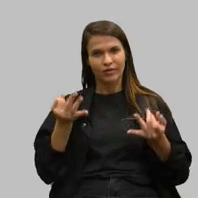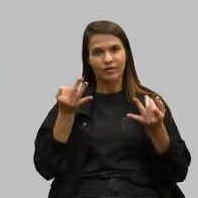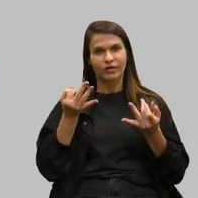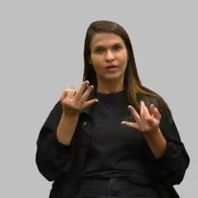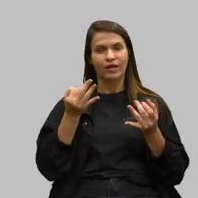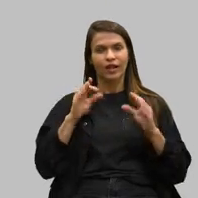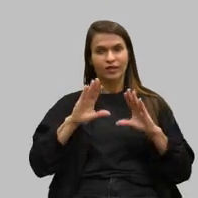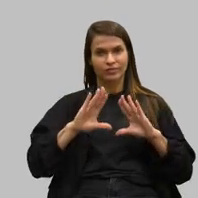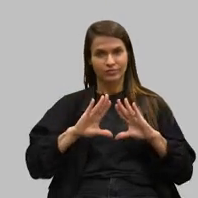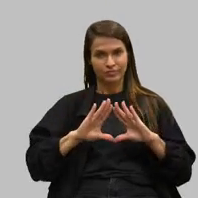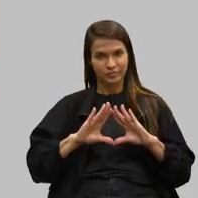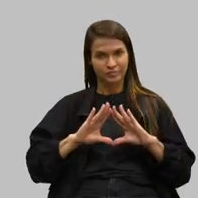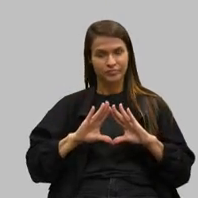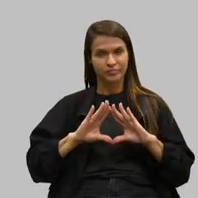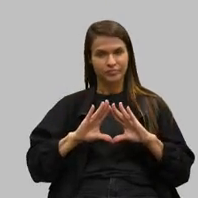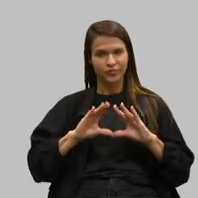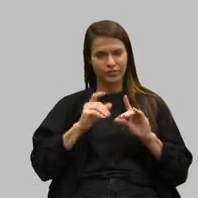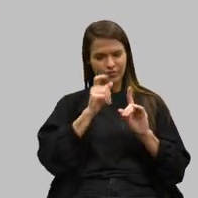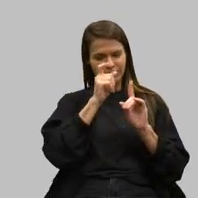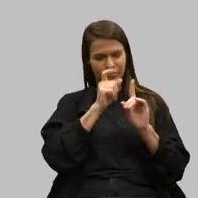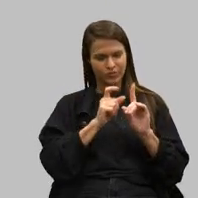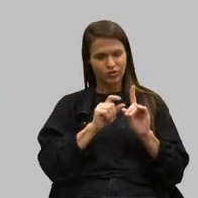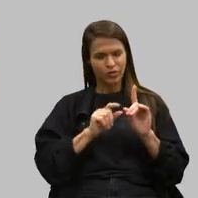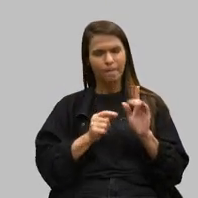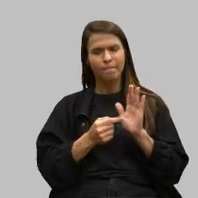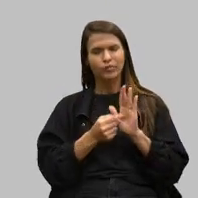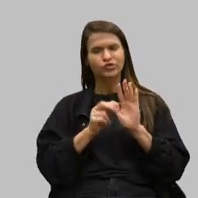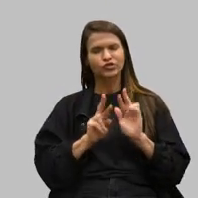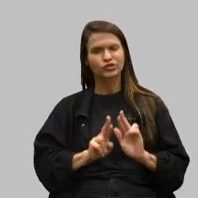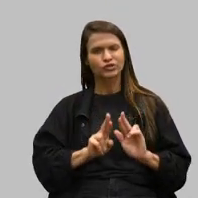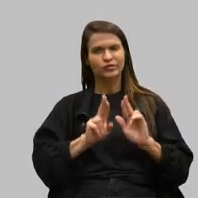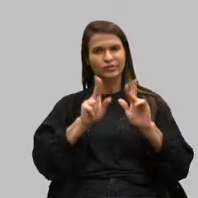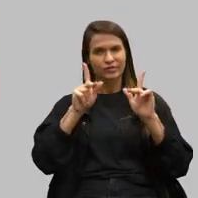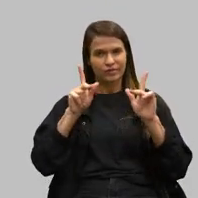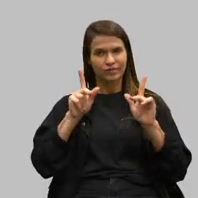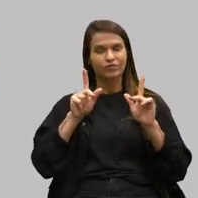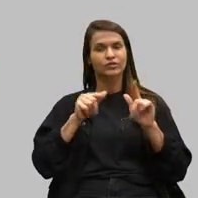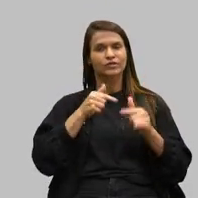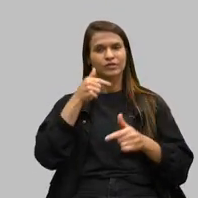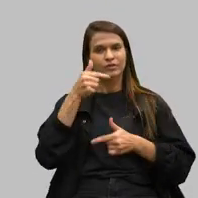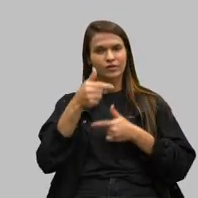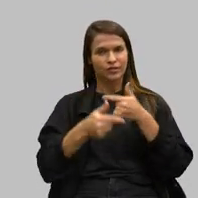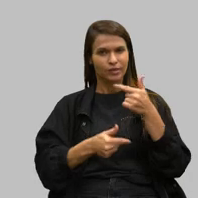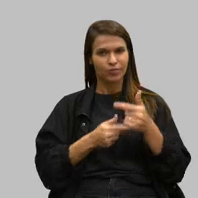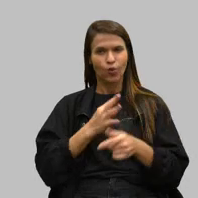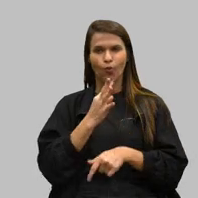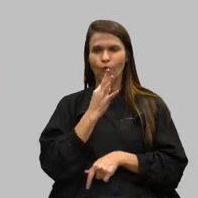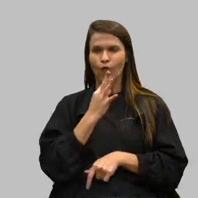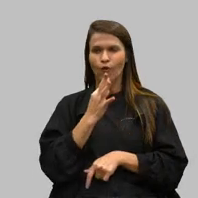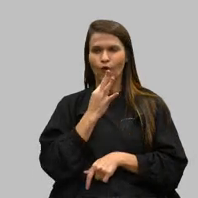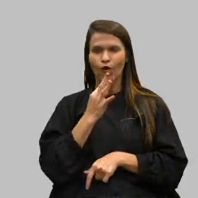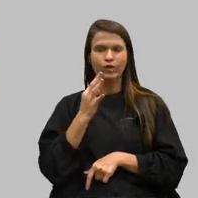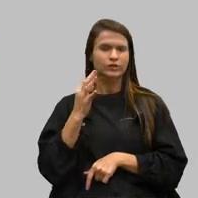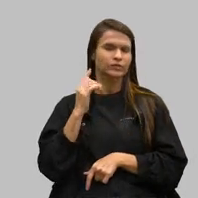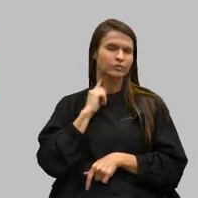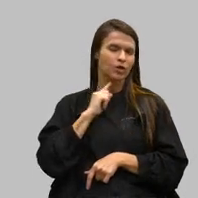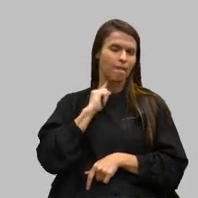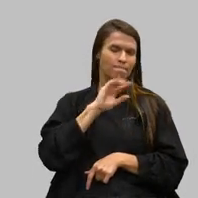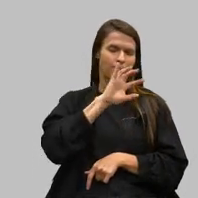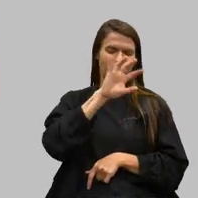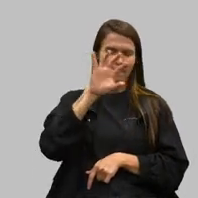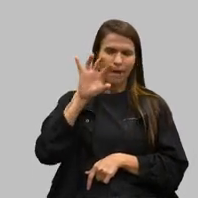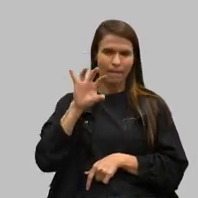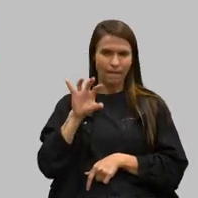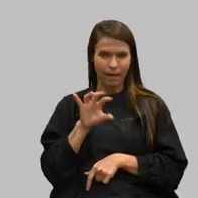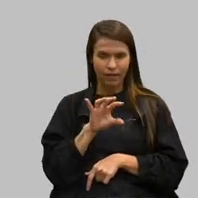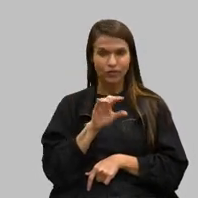Assembleia. Você é uma pessoa diferenciada, você trabalha, conhece Minas Gerais inteira. E